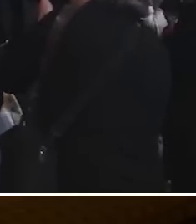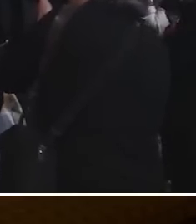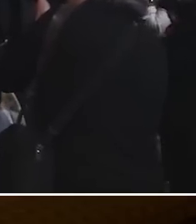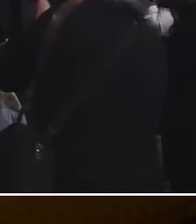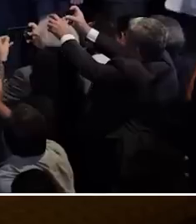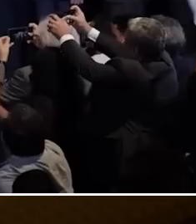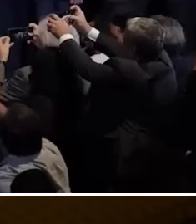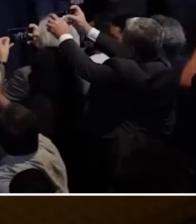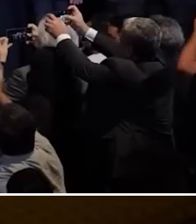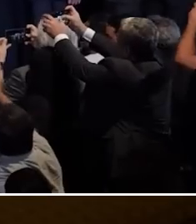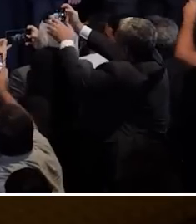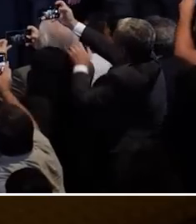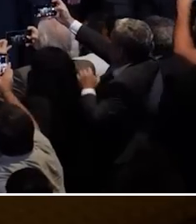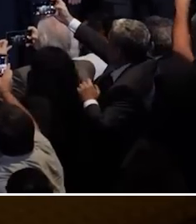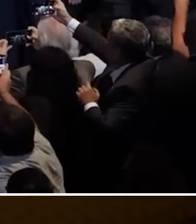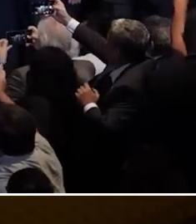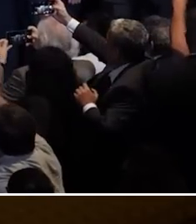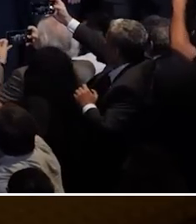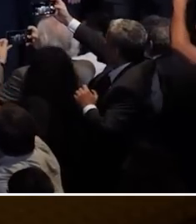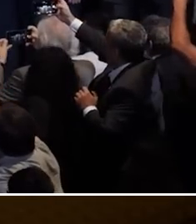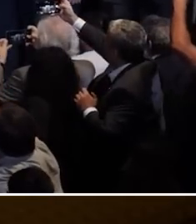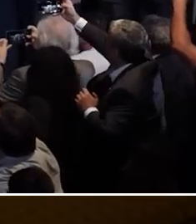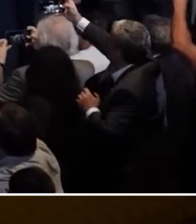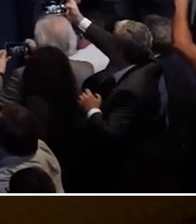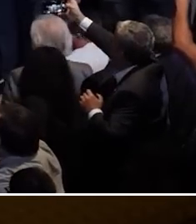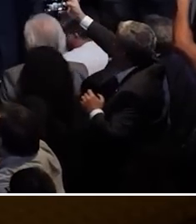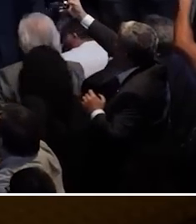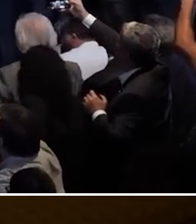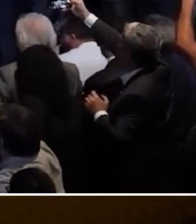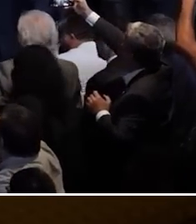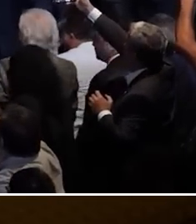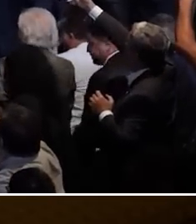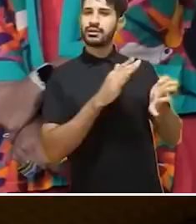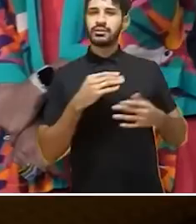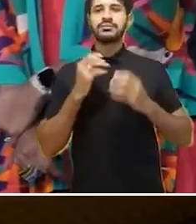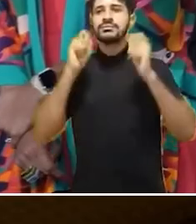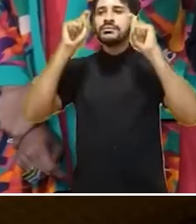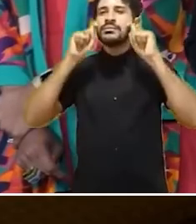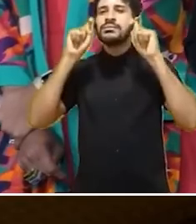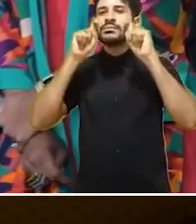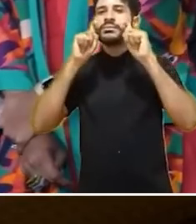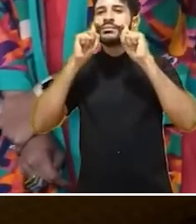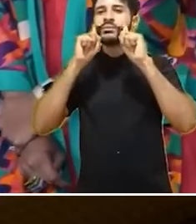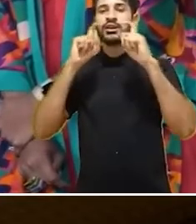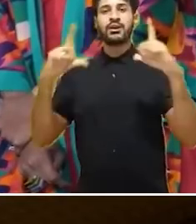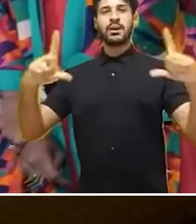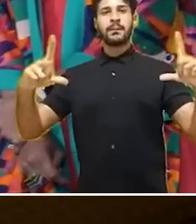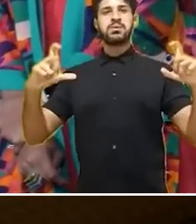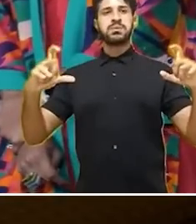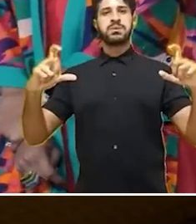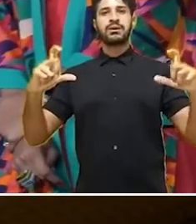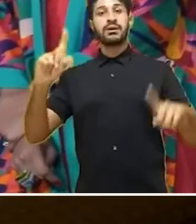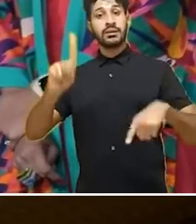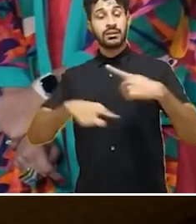do cargo o Lula não esquece não aprende nada não esquece nada o Lula a